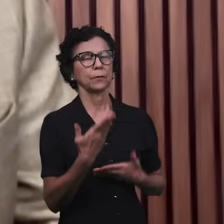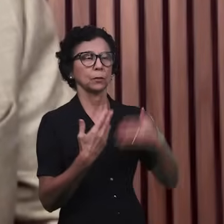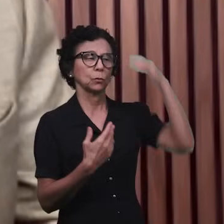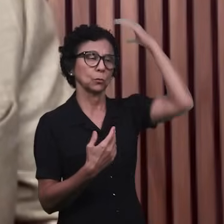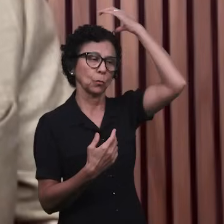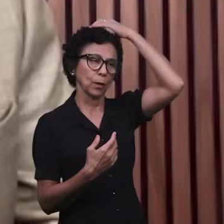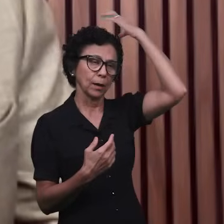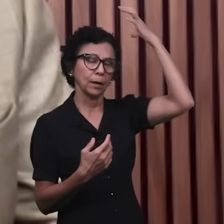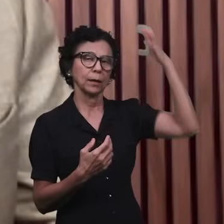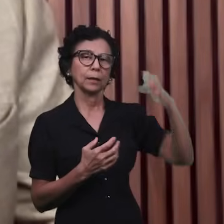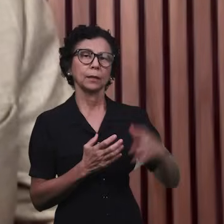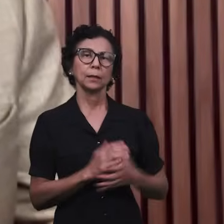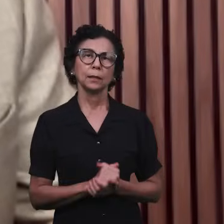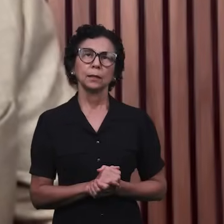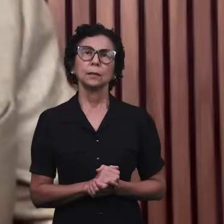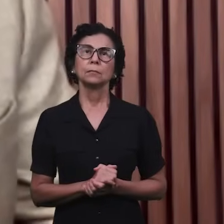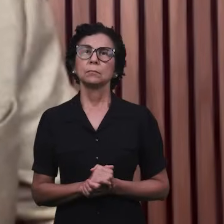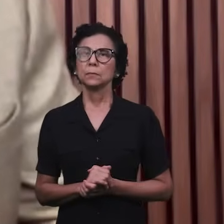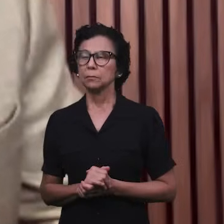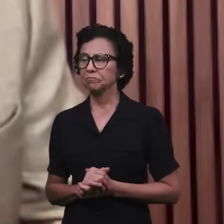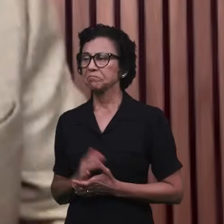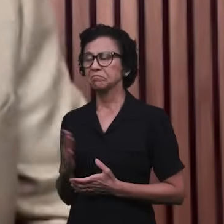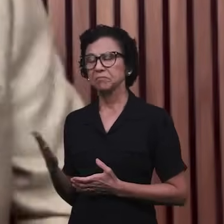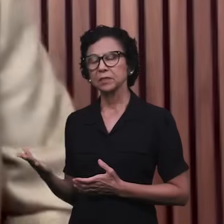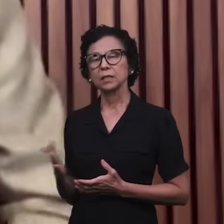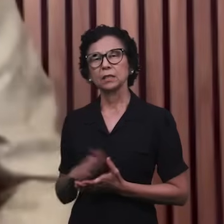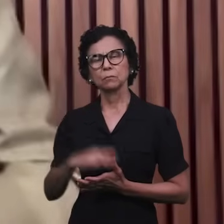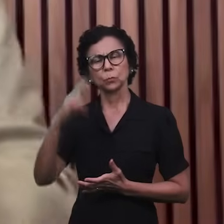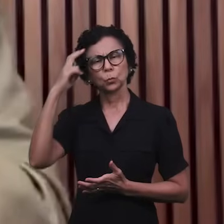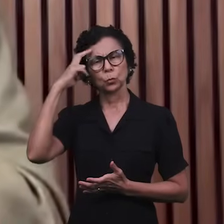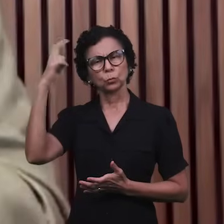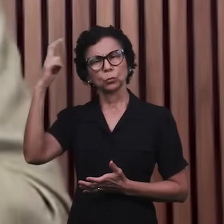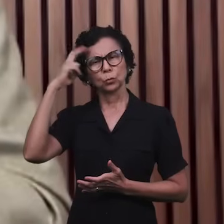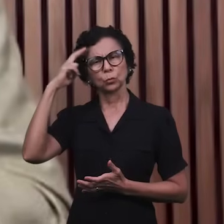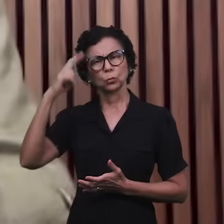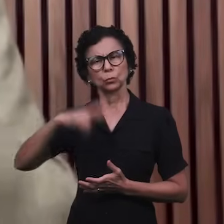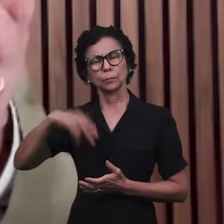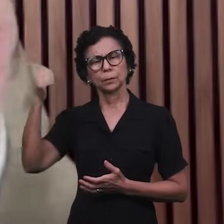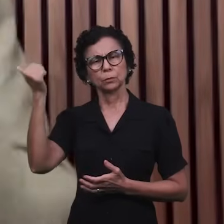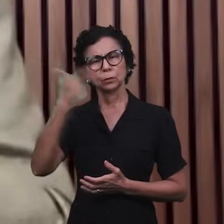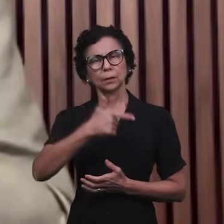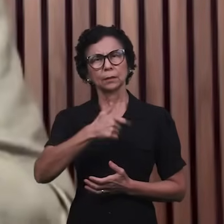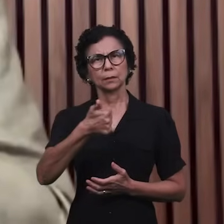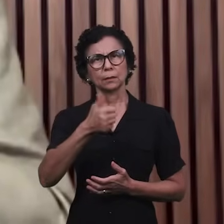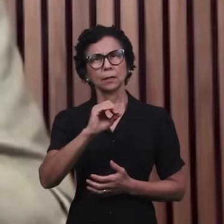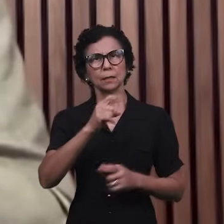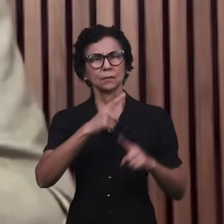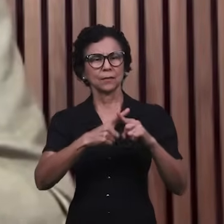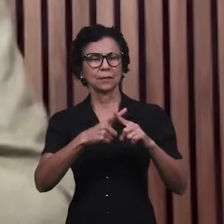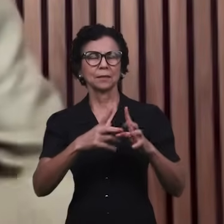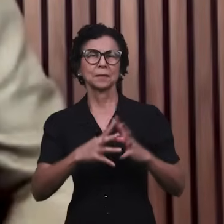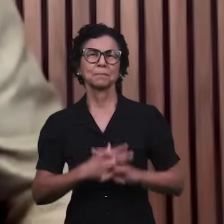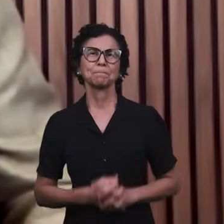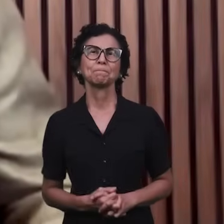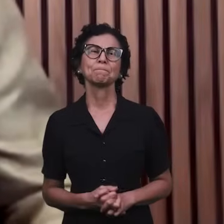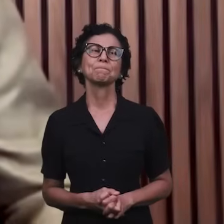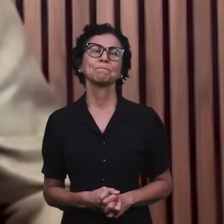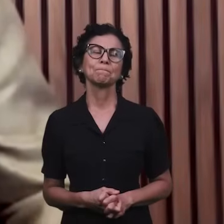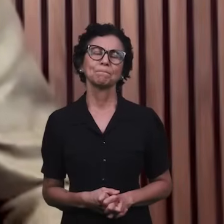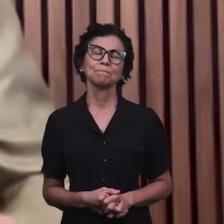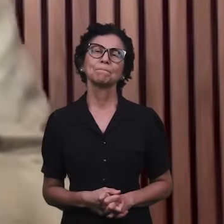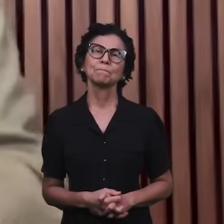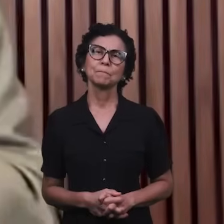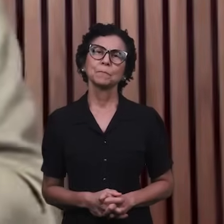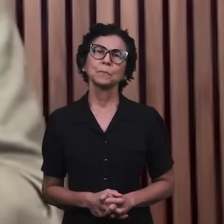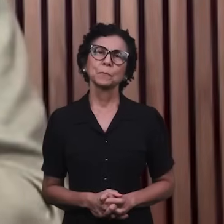20, sabedoria e inteligência, eles foram achados 10 vezes mais doutos. Obrigado pela oportunidade